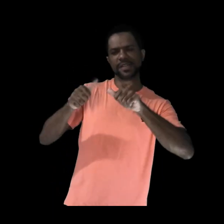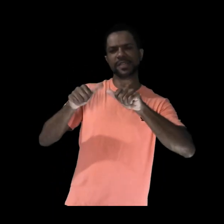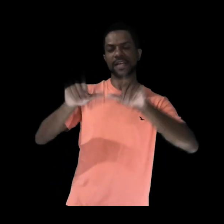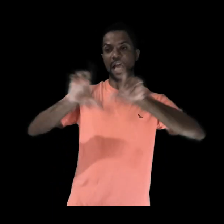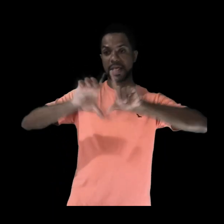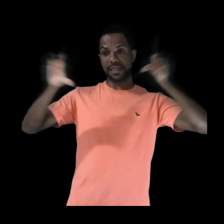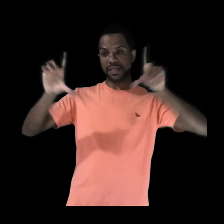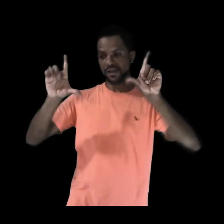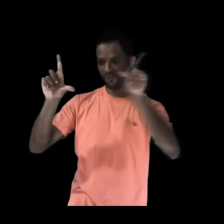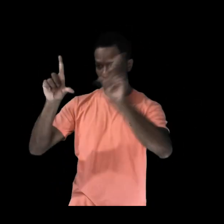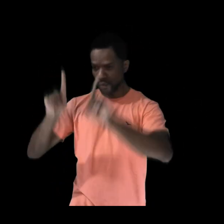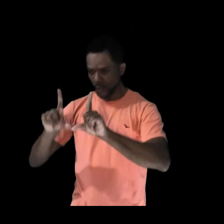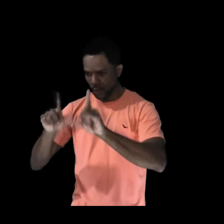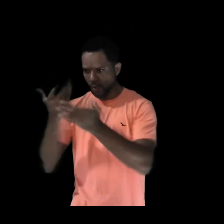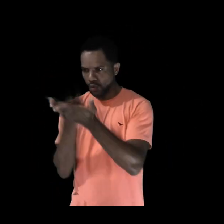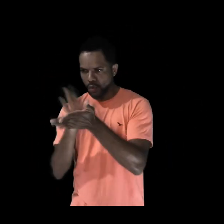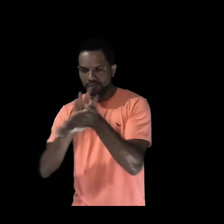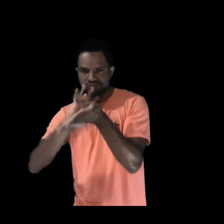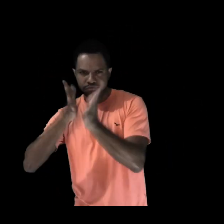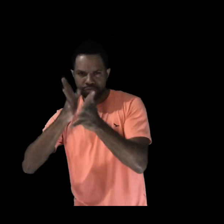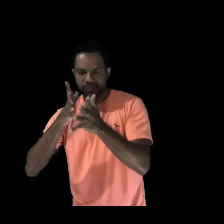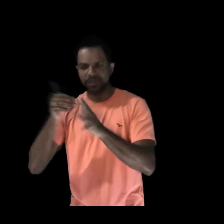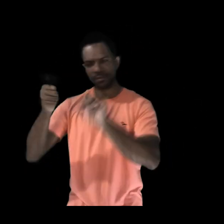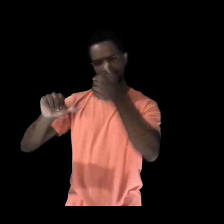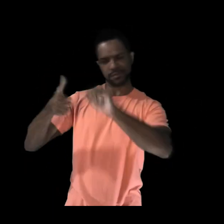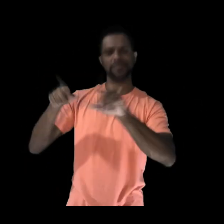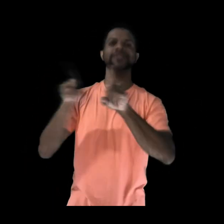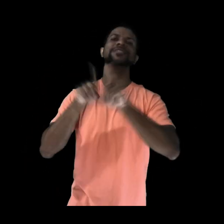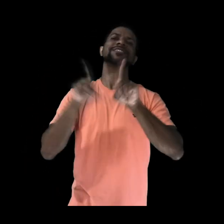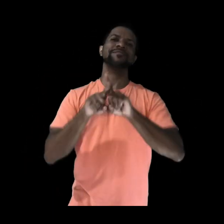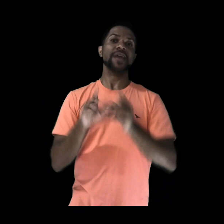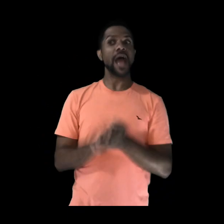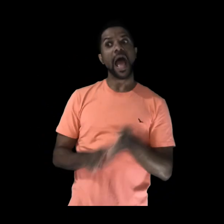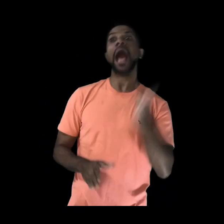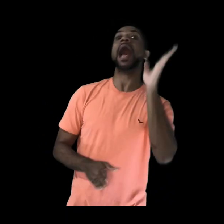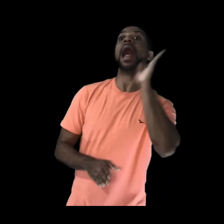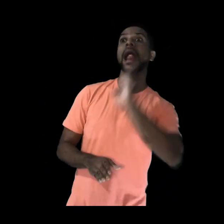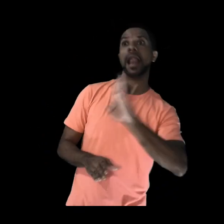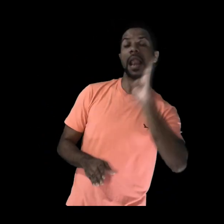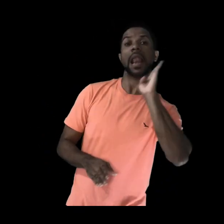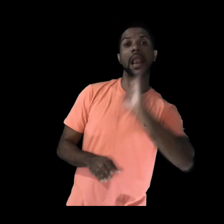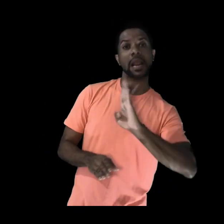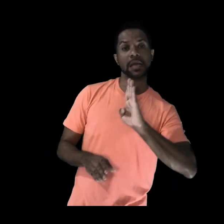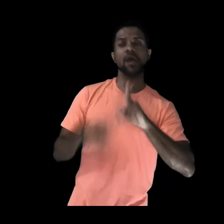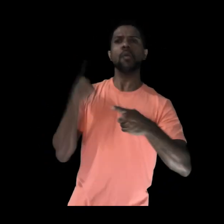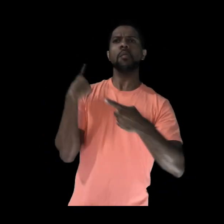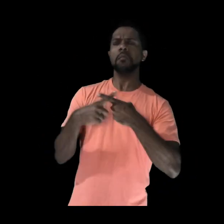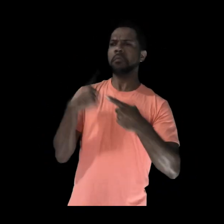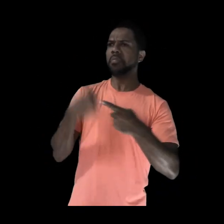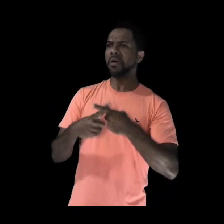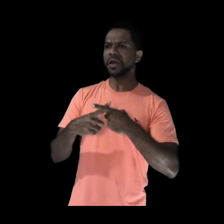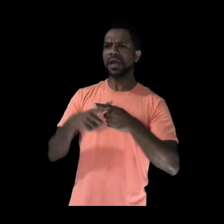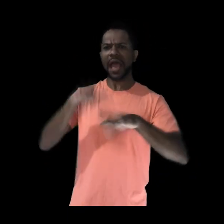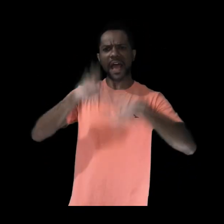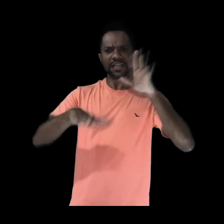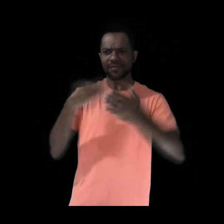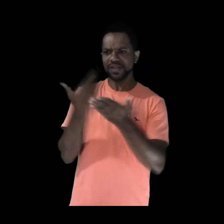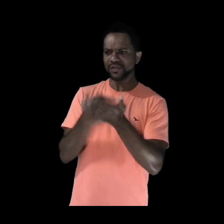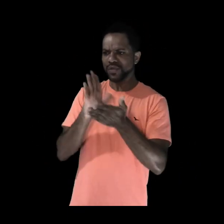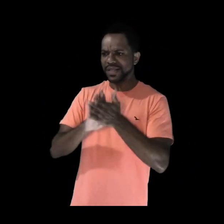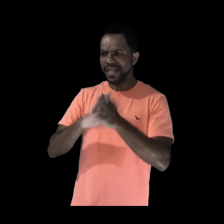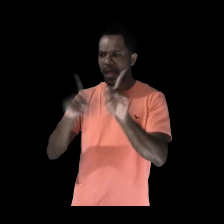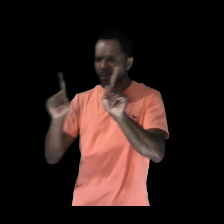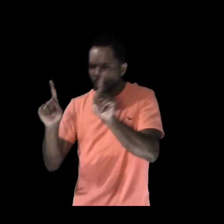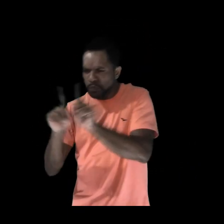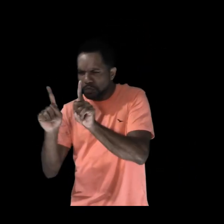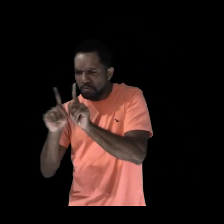da janela. É importante também isso daí, né? Que são regrinhas que as pessoas não se atentam. Vamos botar o intérprete lá, pum,